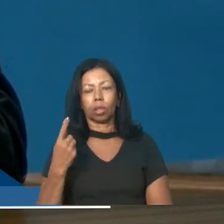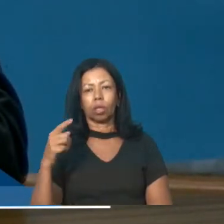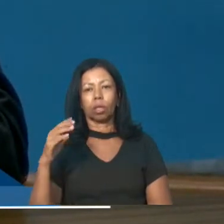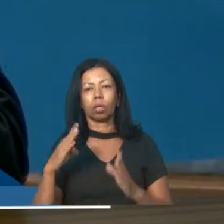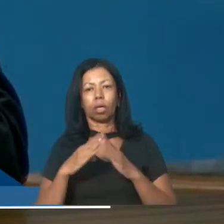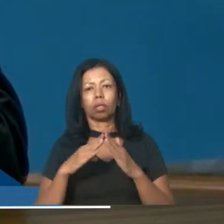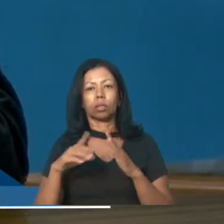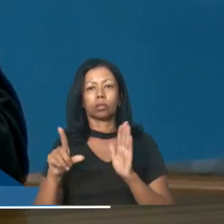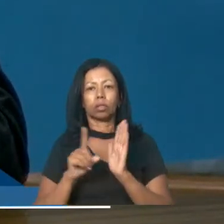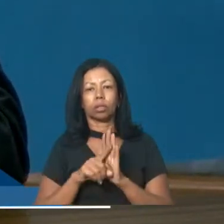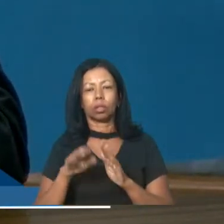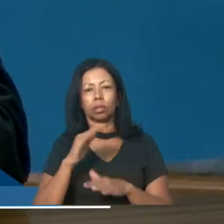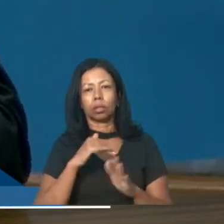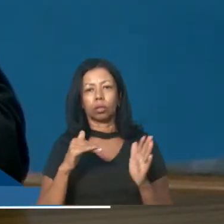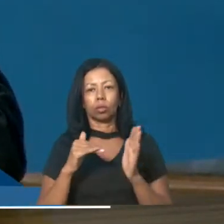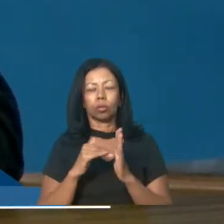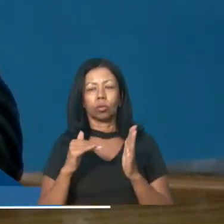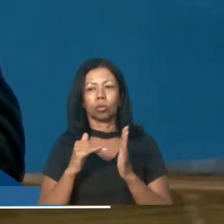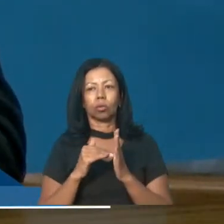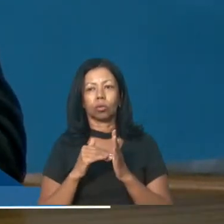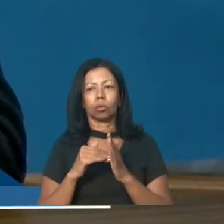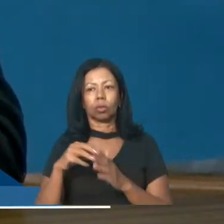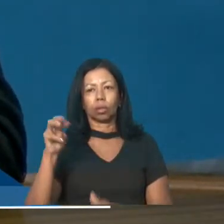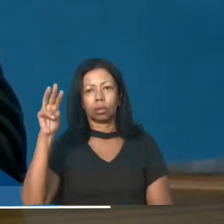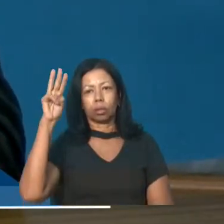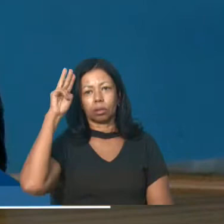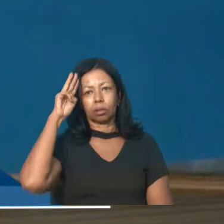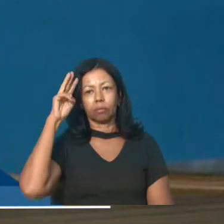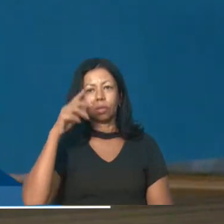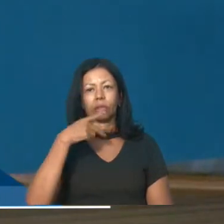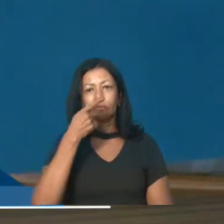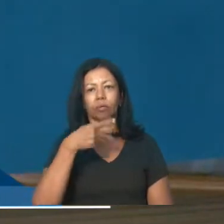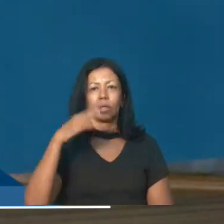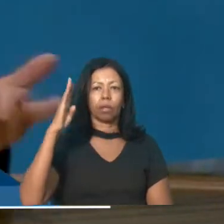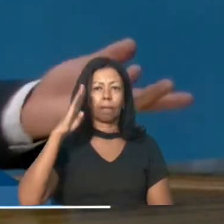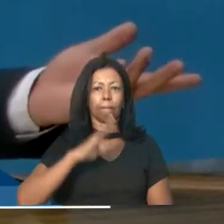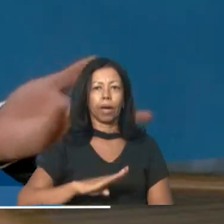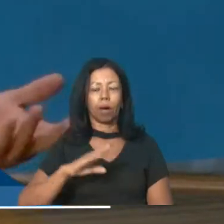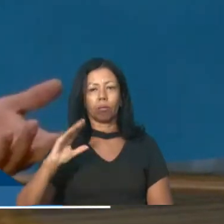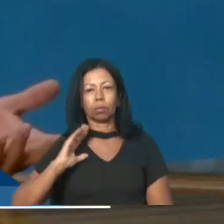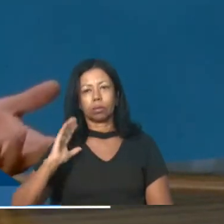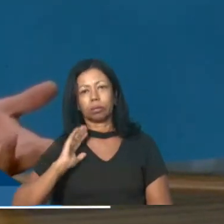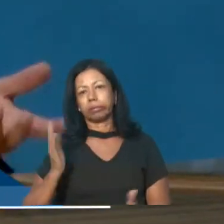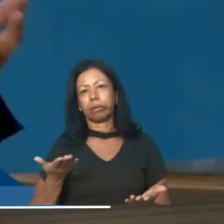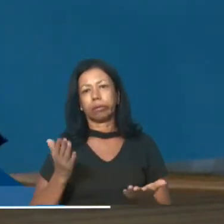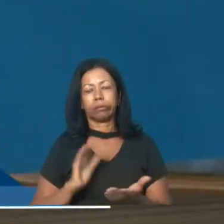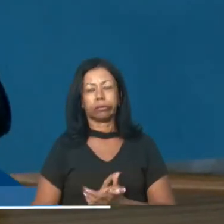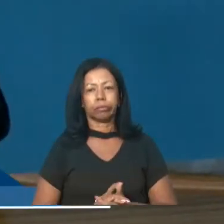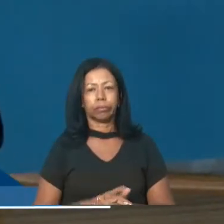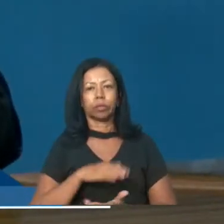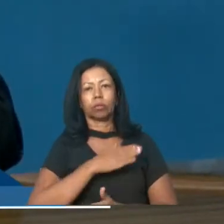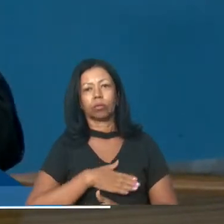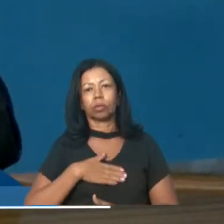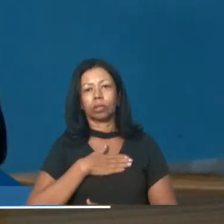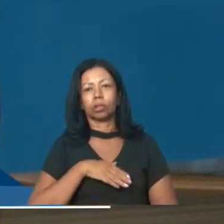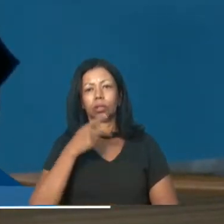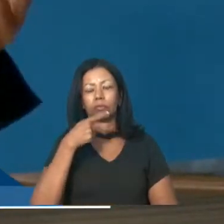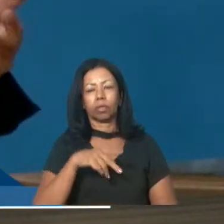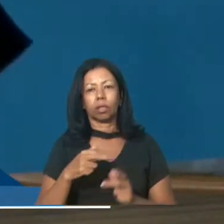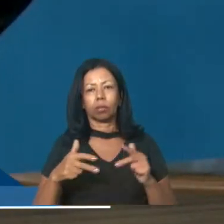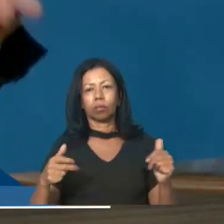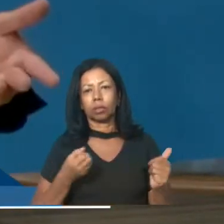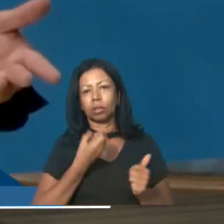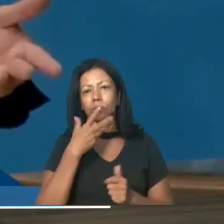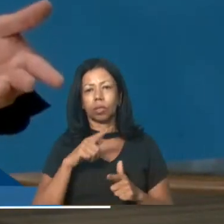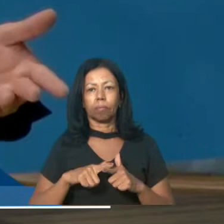toda terça-feira fala mal da cidade. Eu não aguento mais falar mal da minha cidade. Eu gostaria de falar coisas boas, mas até agora é